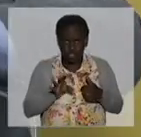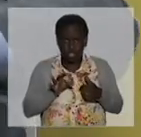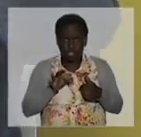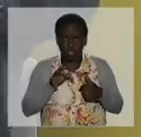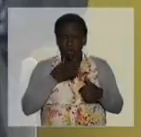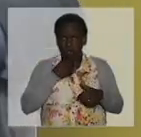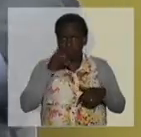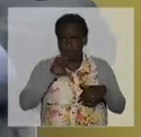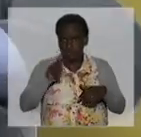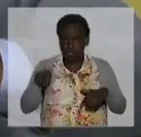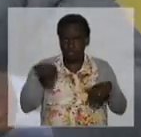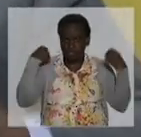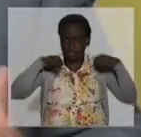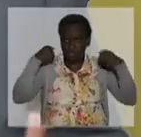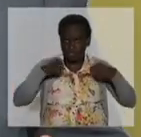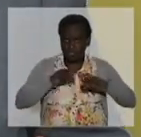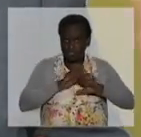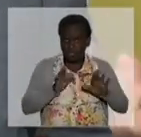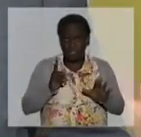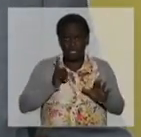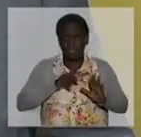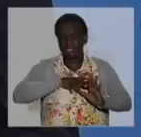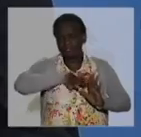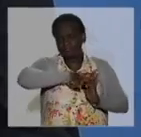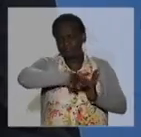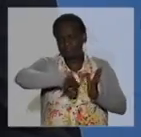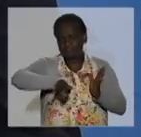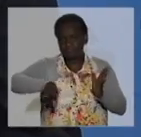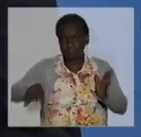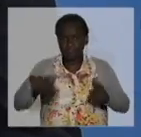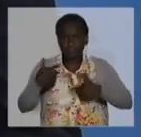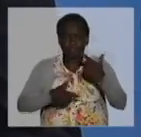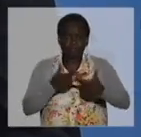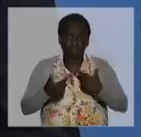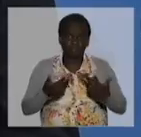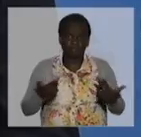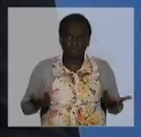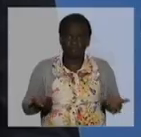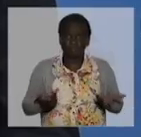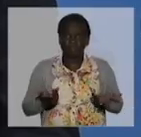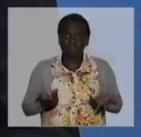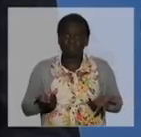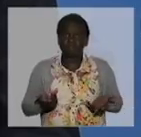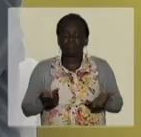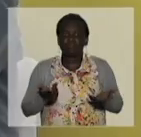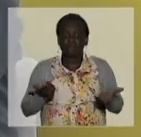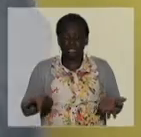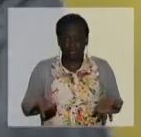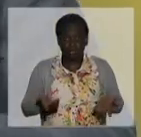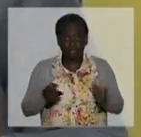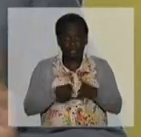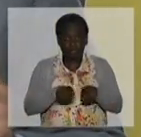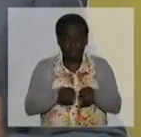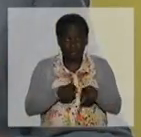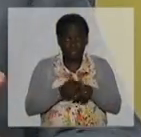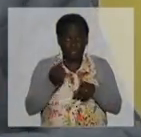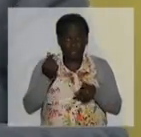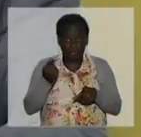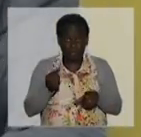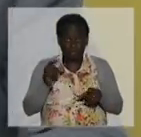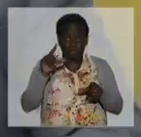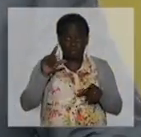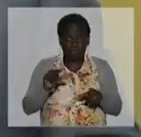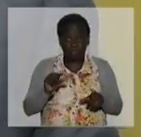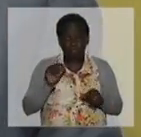apenas para o professor de educação física. Para uma série de categorias, né, deputado? E é um custo, tem que dizer isto, há